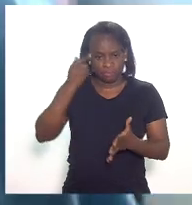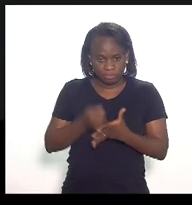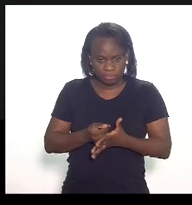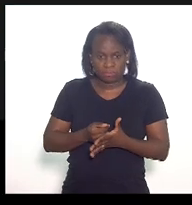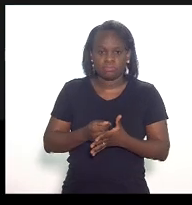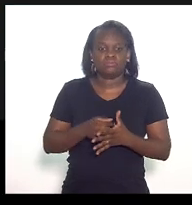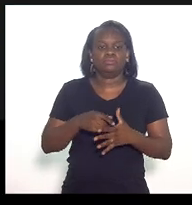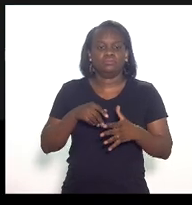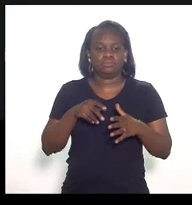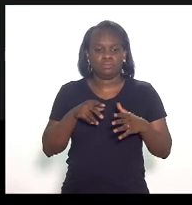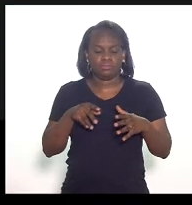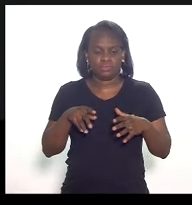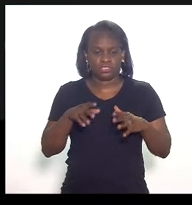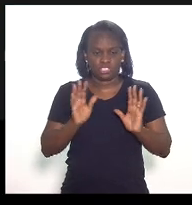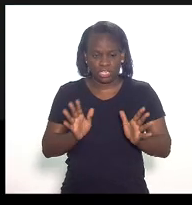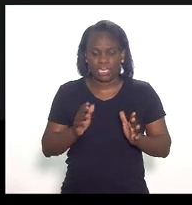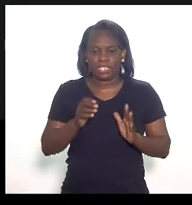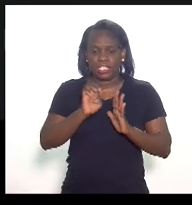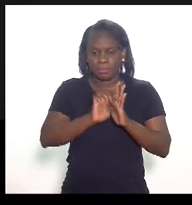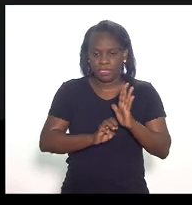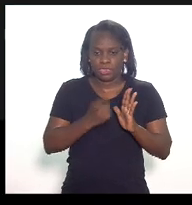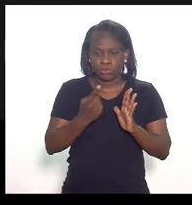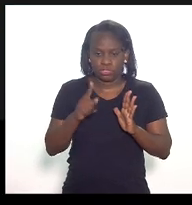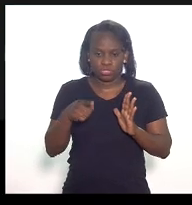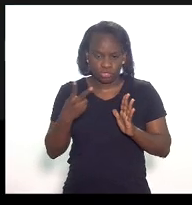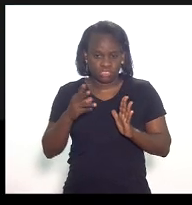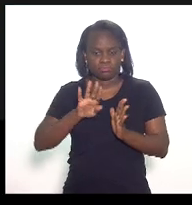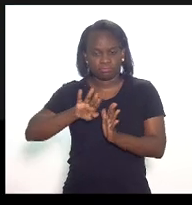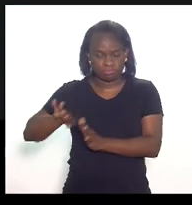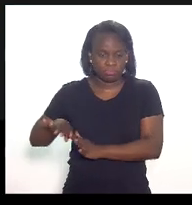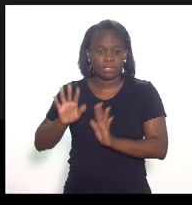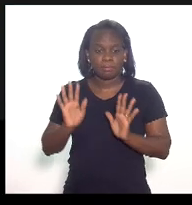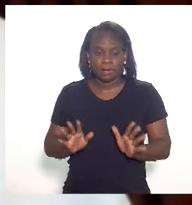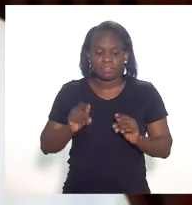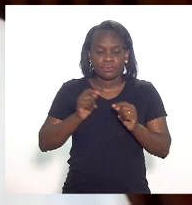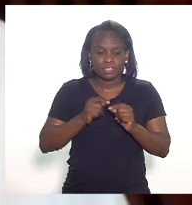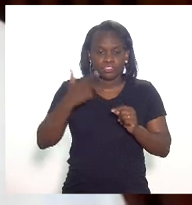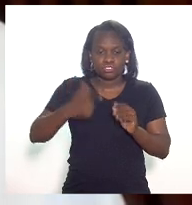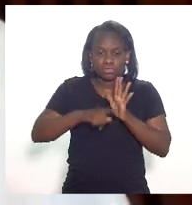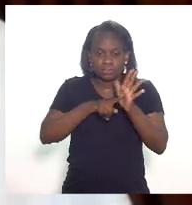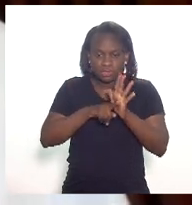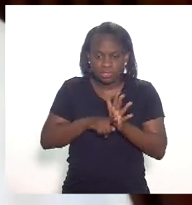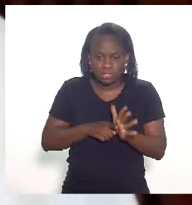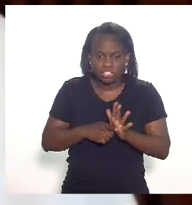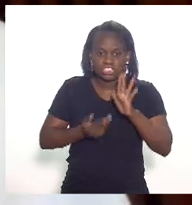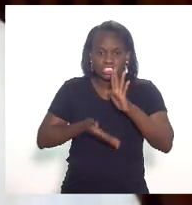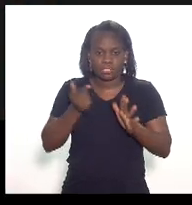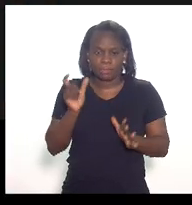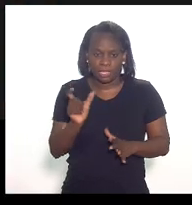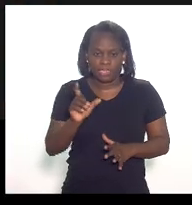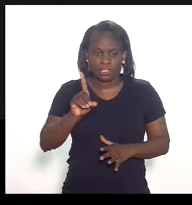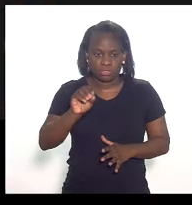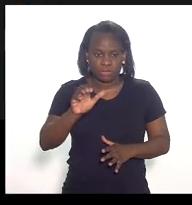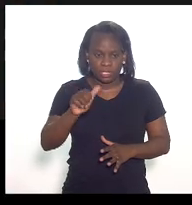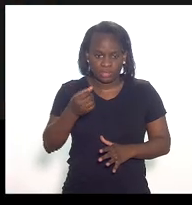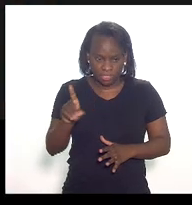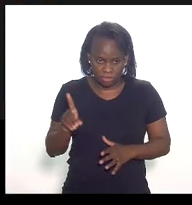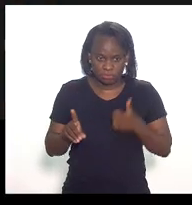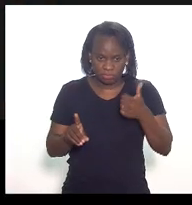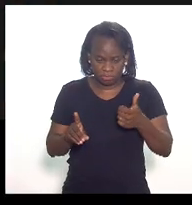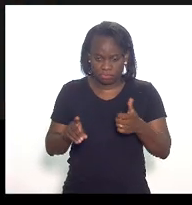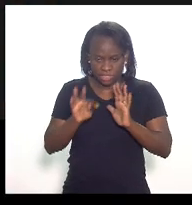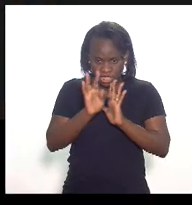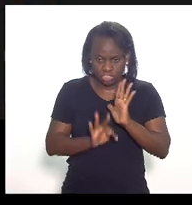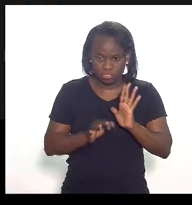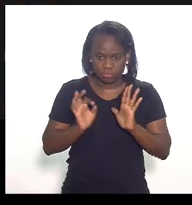Mantenho o parecer, rejeitando as duas emendas, por favor, e fazendo uma revisão, retirando a palavra doação, se assim. Perfeito. Converno o texto.